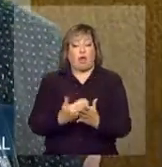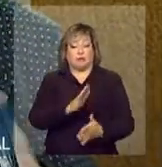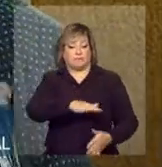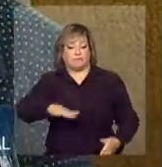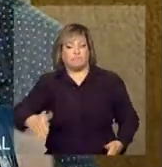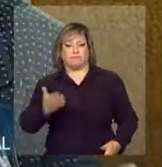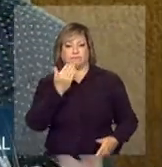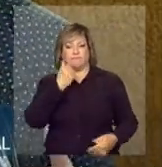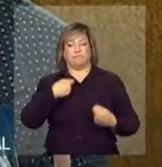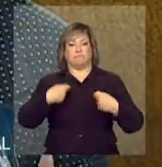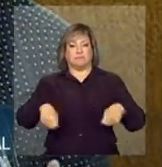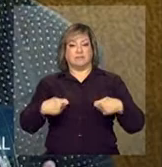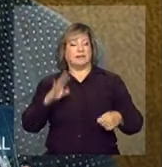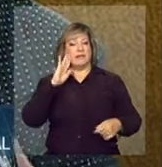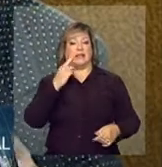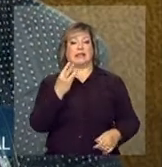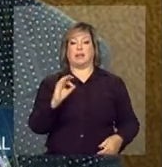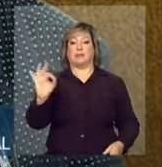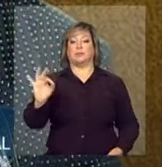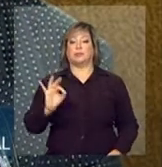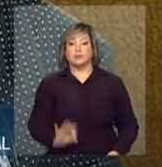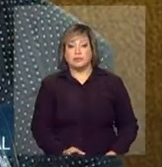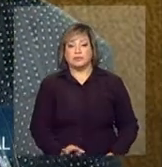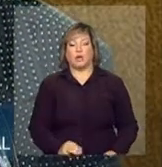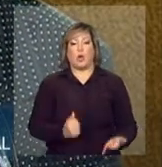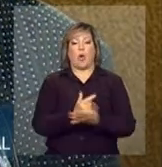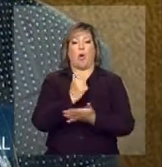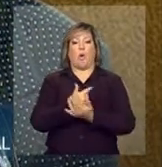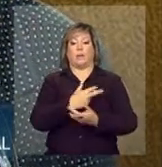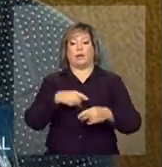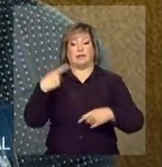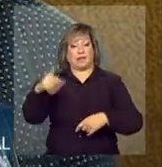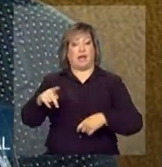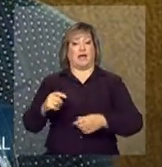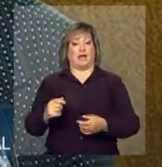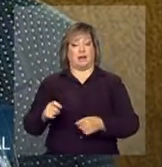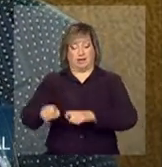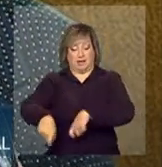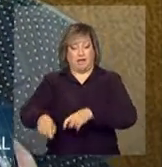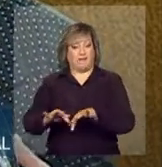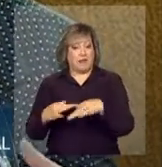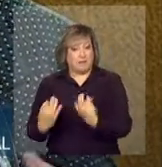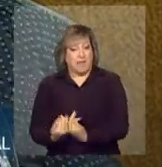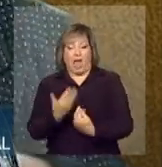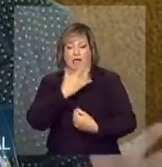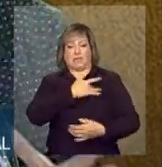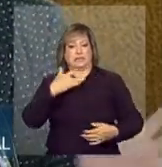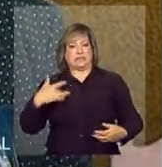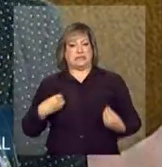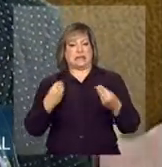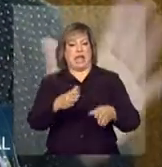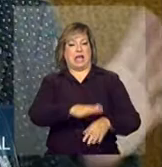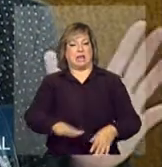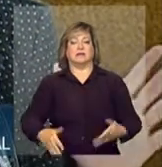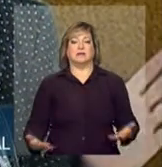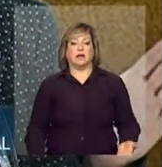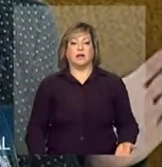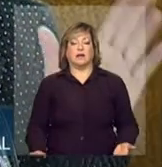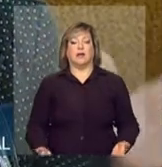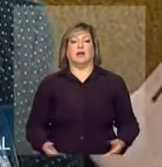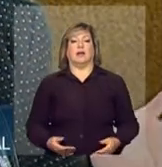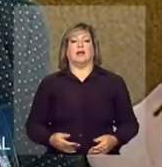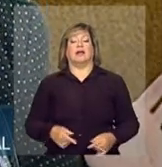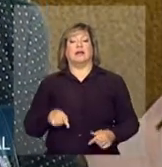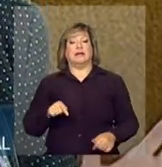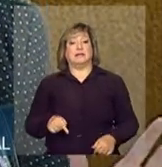estar cumprindo no mínimo os 30% de compra da agricultura familiar com alimentação saudável e assim por diante, e que está